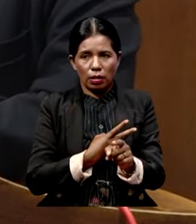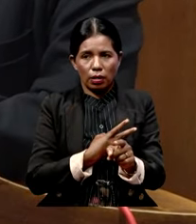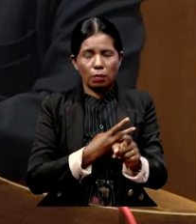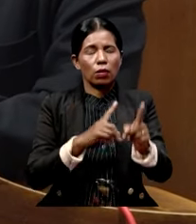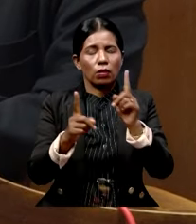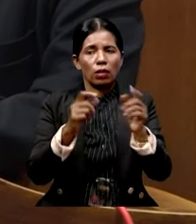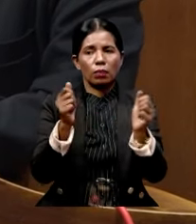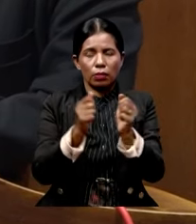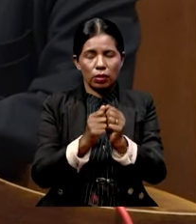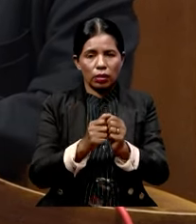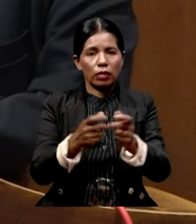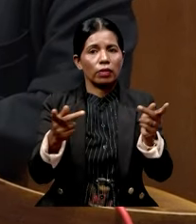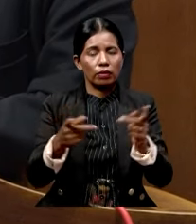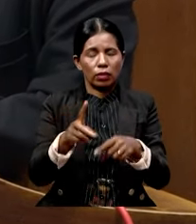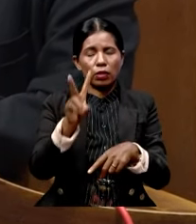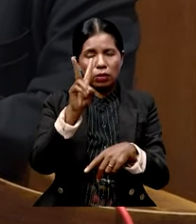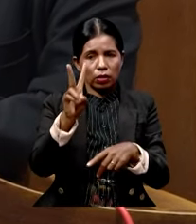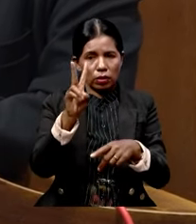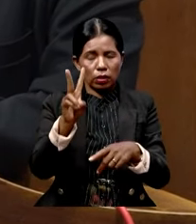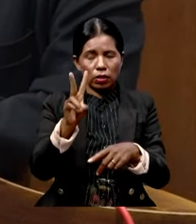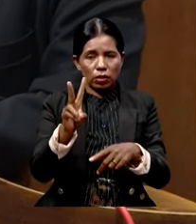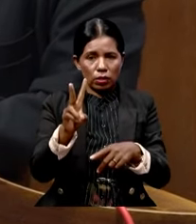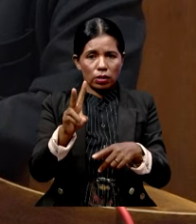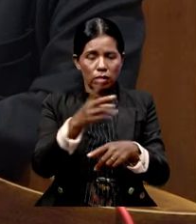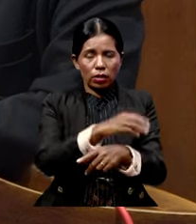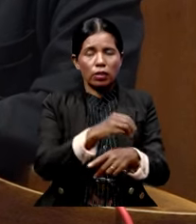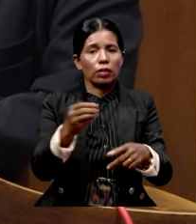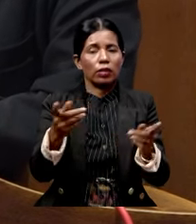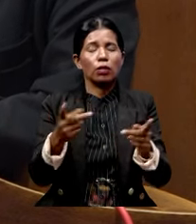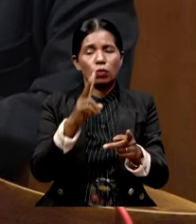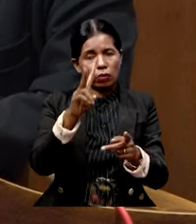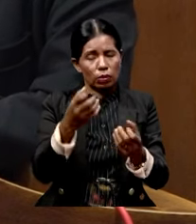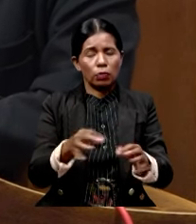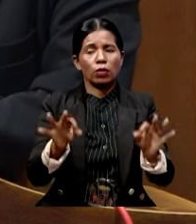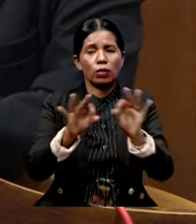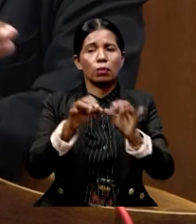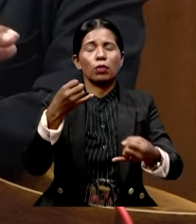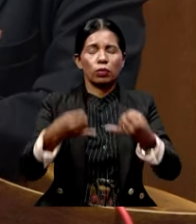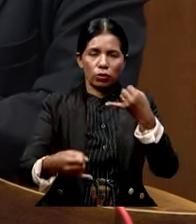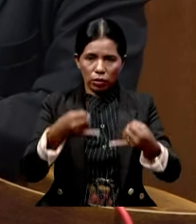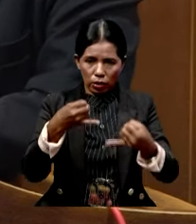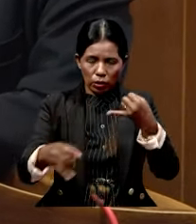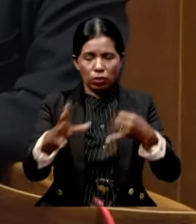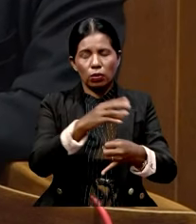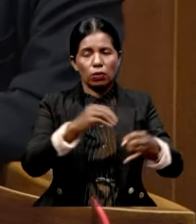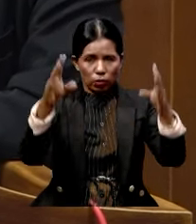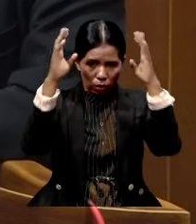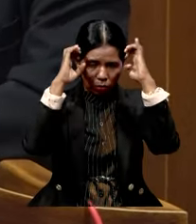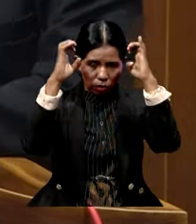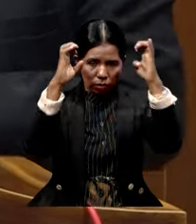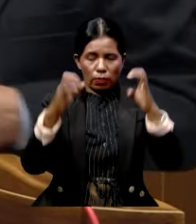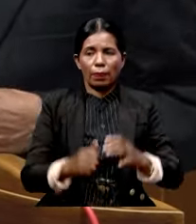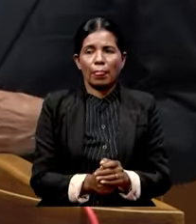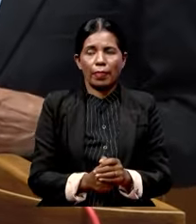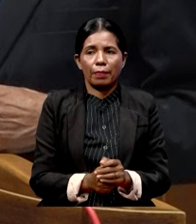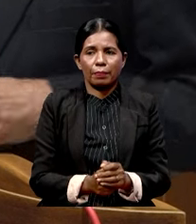e a áreas rua não é importante para setor de justiça e setor de educação.